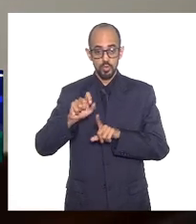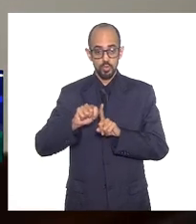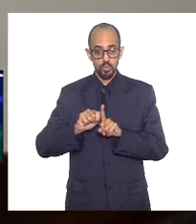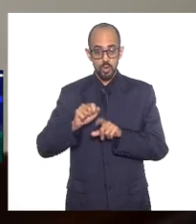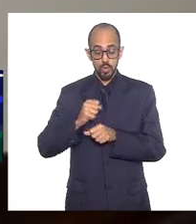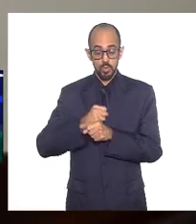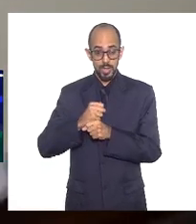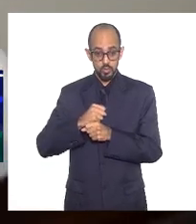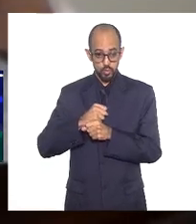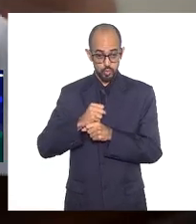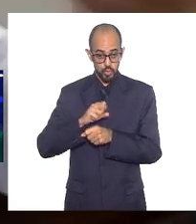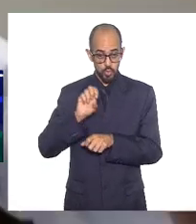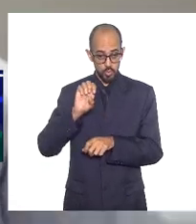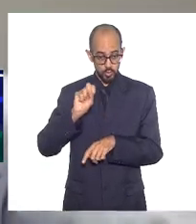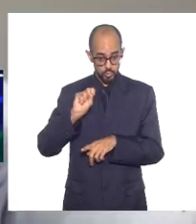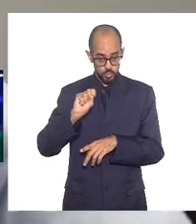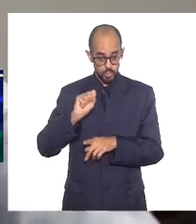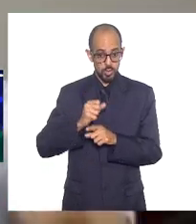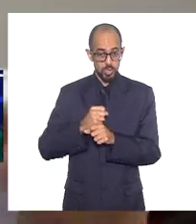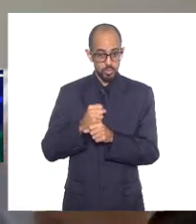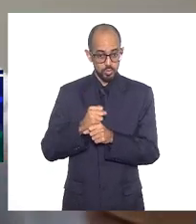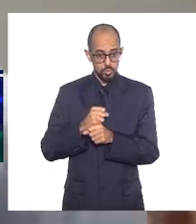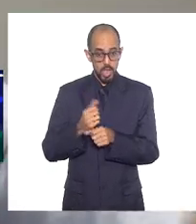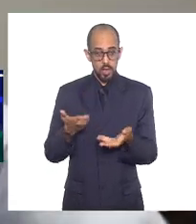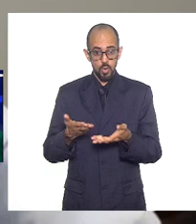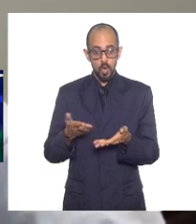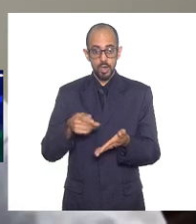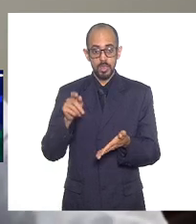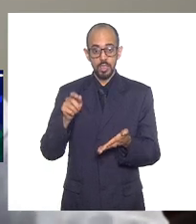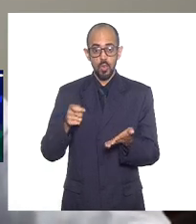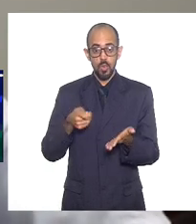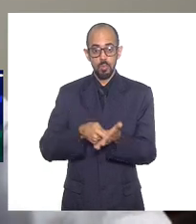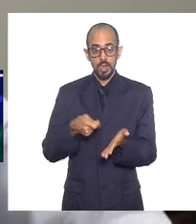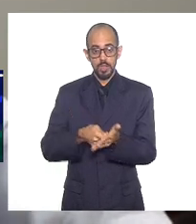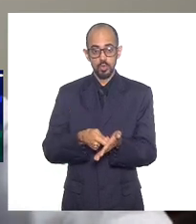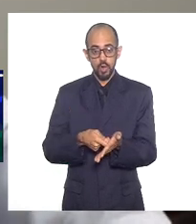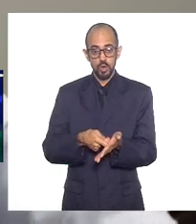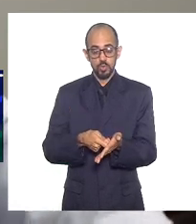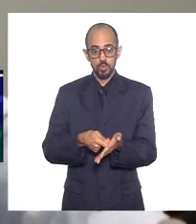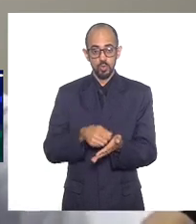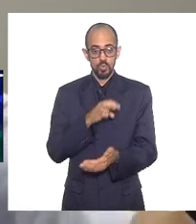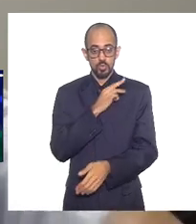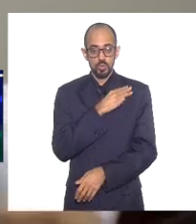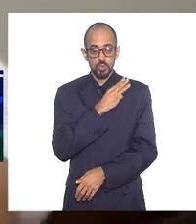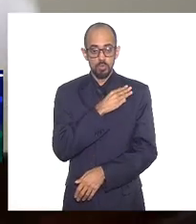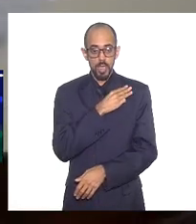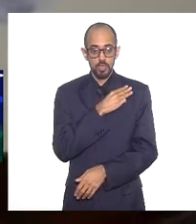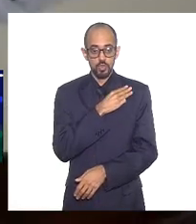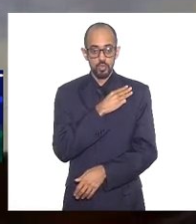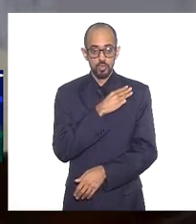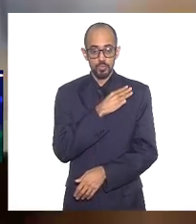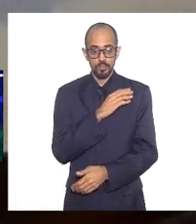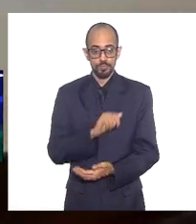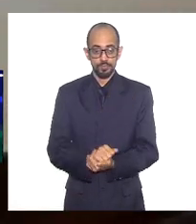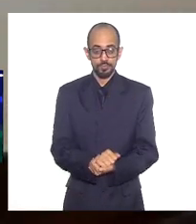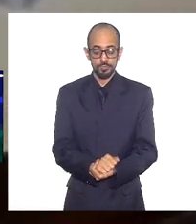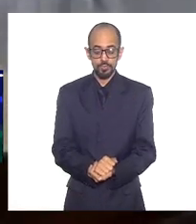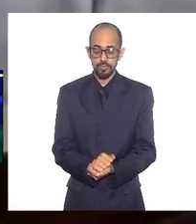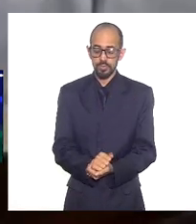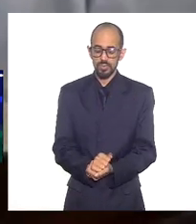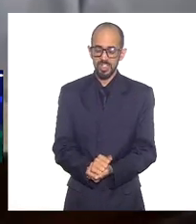Ju. Logo quando o ensino médio se torna obrigatório, deputado Leomar,